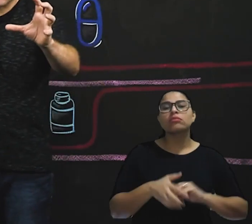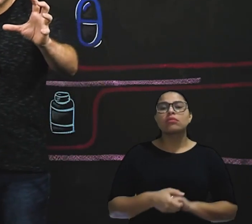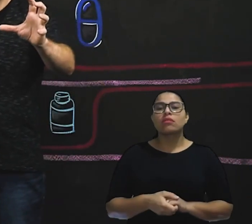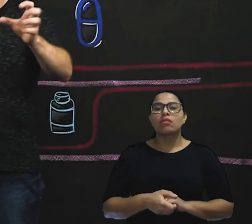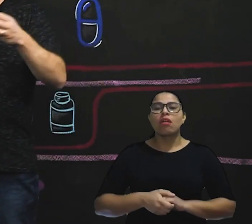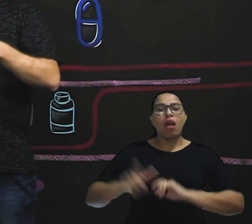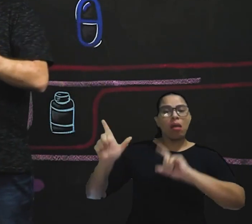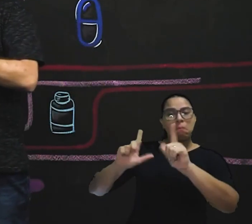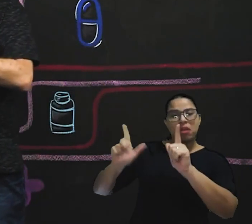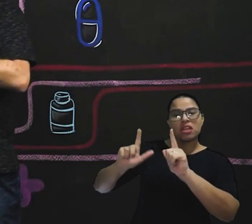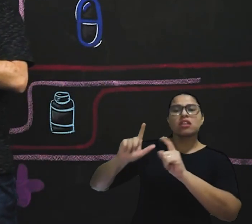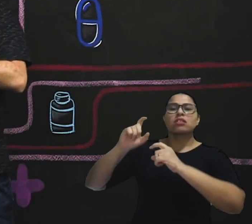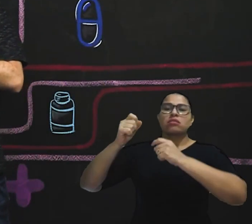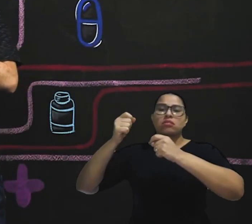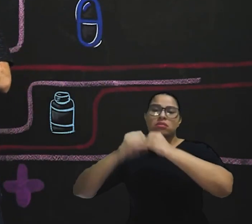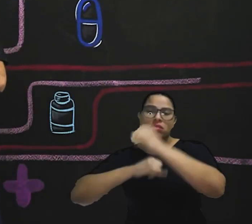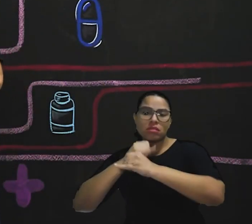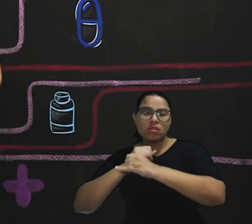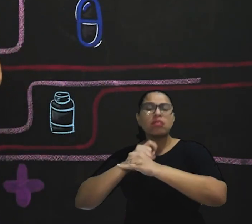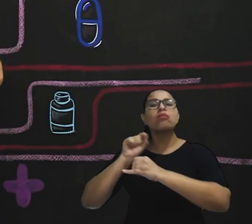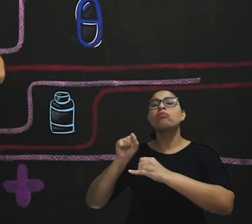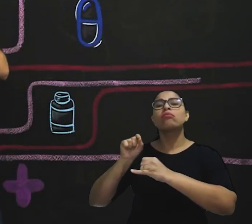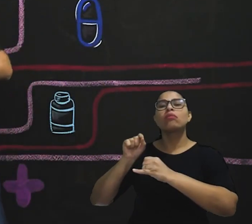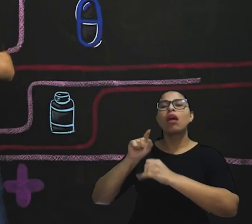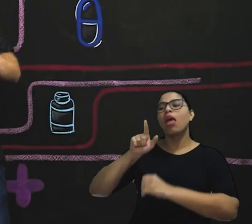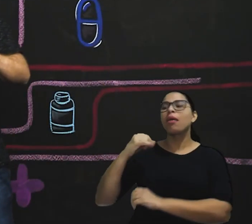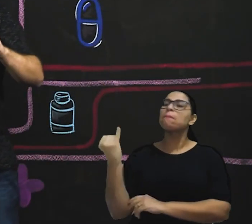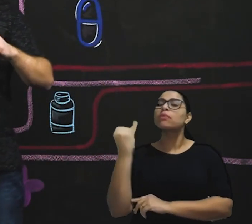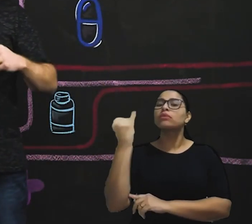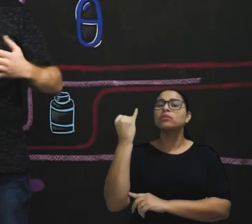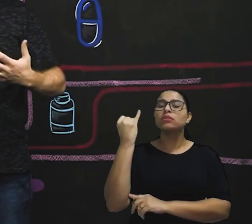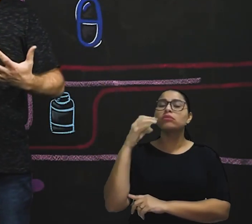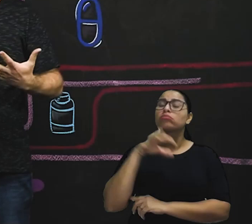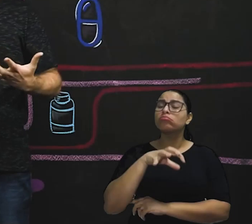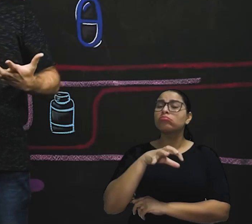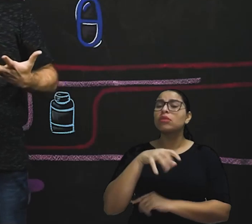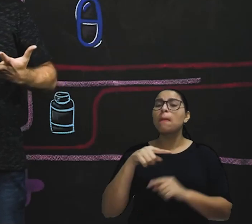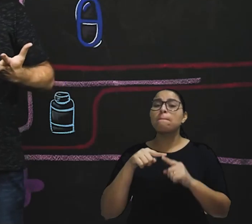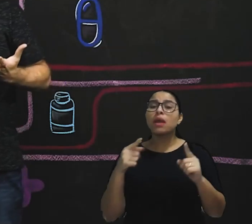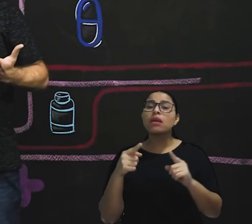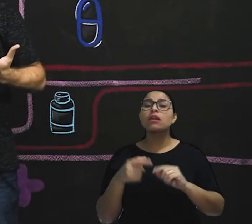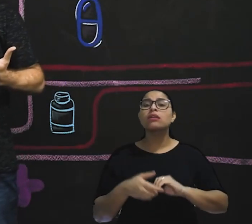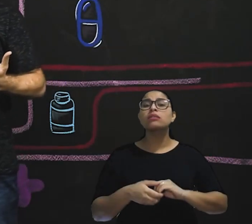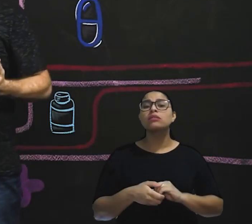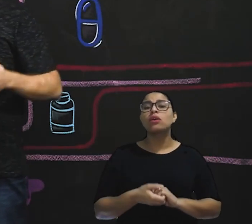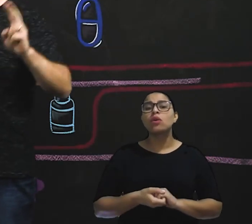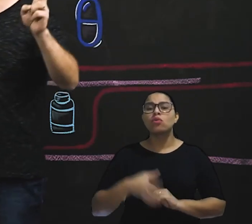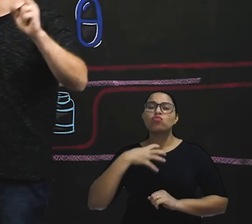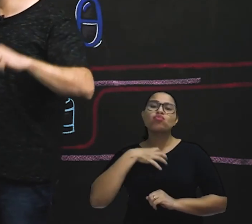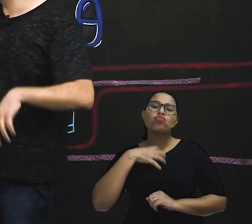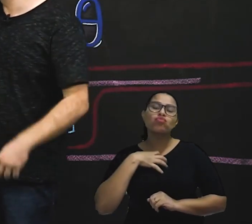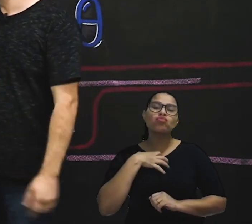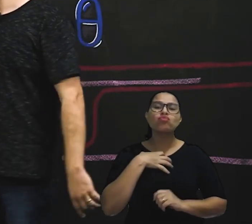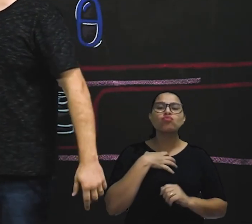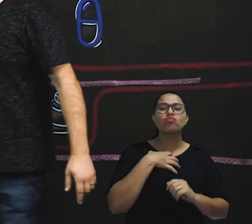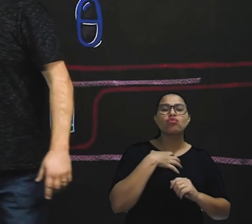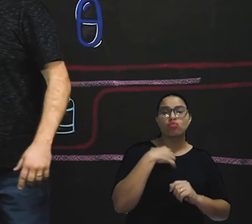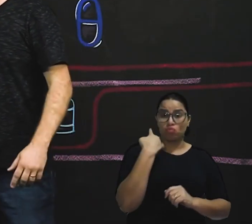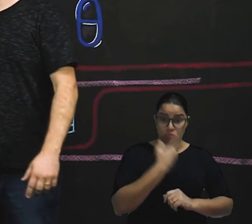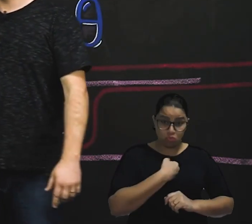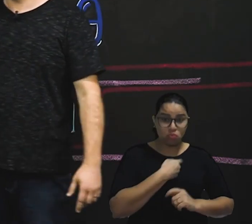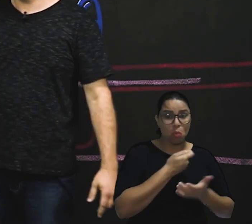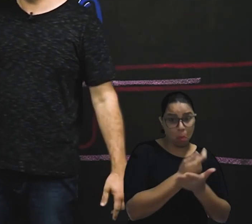como foi falado já, ela acaba sendo bastante importante nisso. Mas ela acaba pautando a forma com que se consome os produtos de duas maneiras: